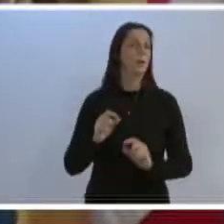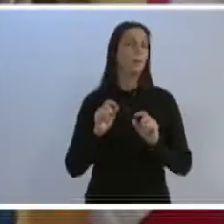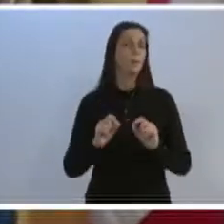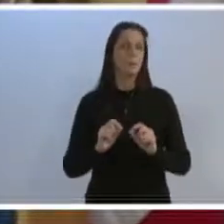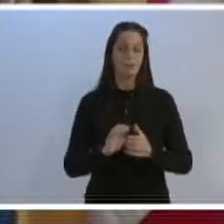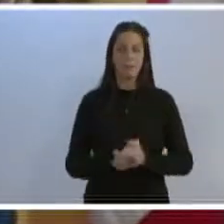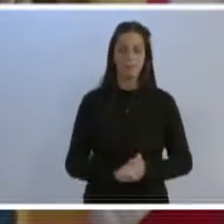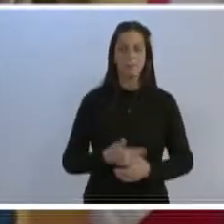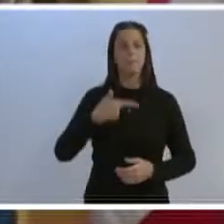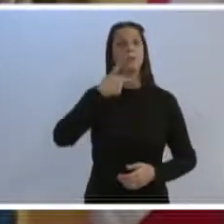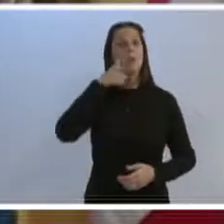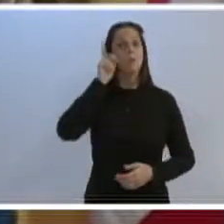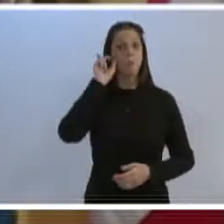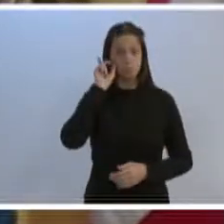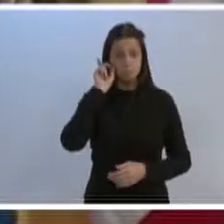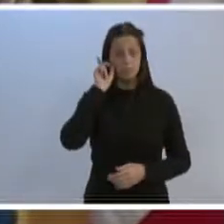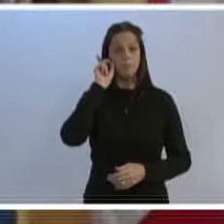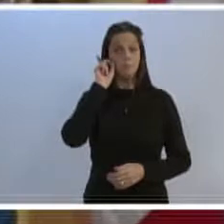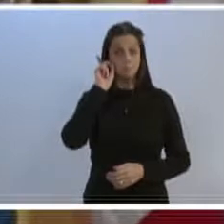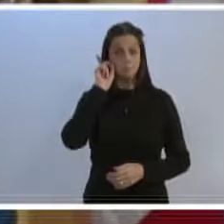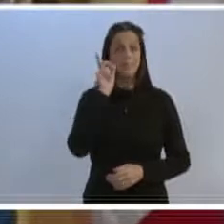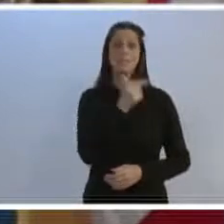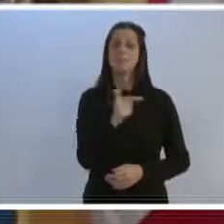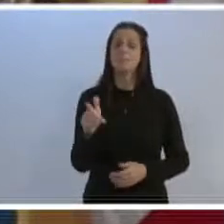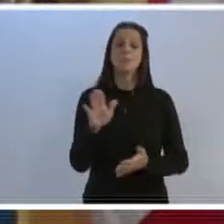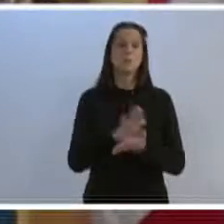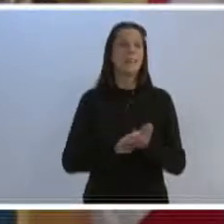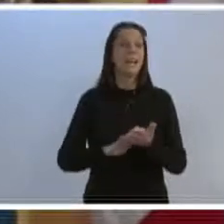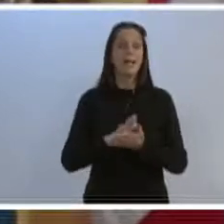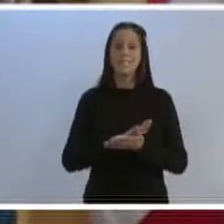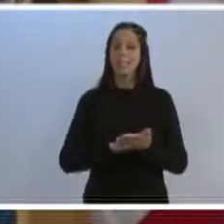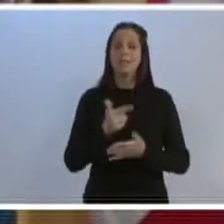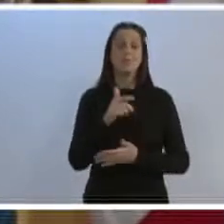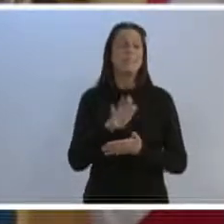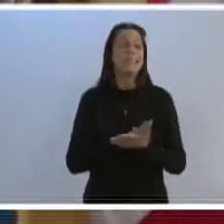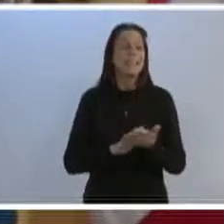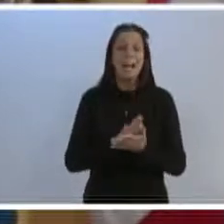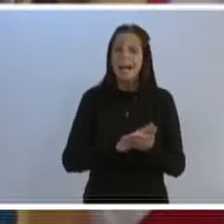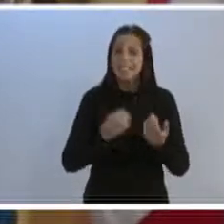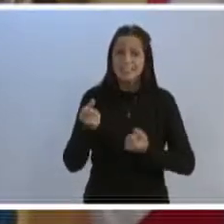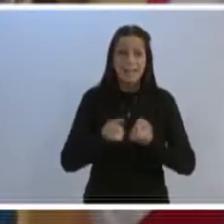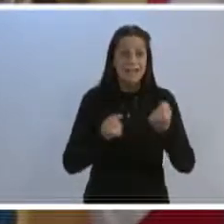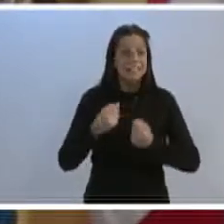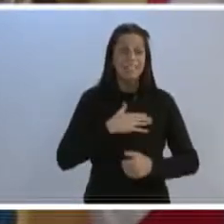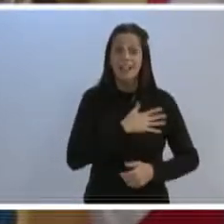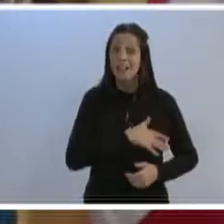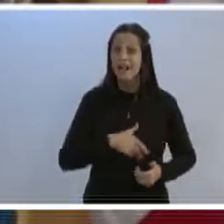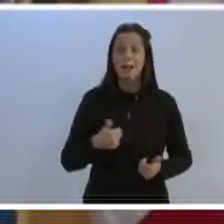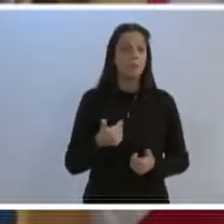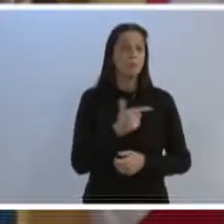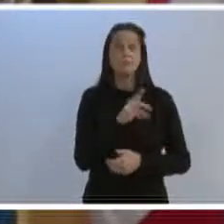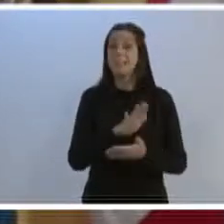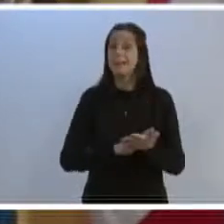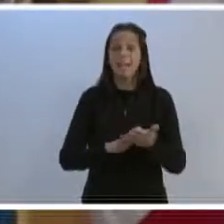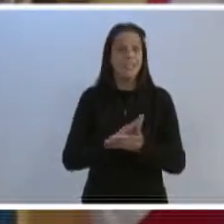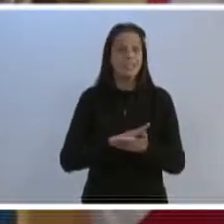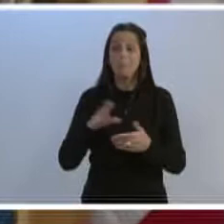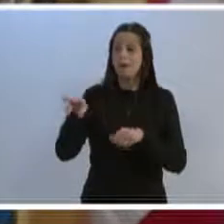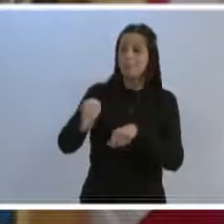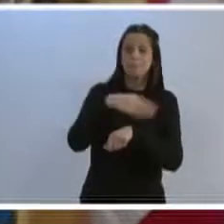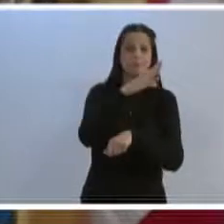ontem eles estavam sem nenhuma unidade de suporte uma unidade de atendimento